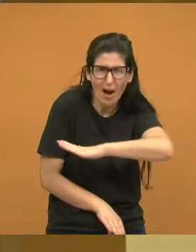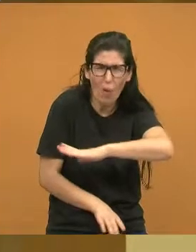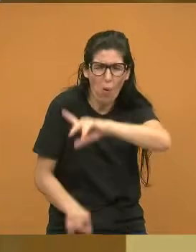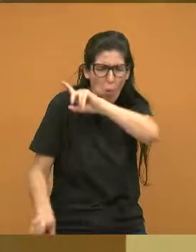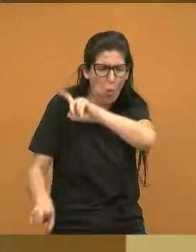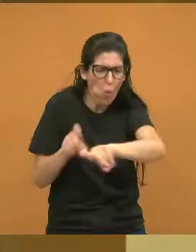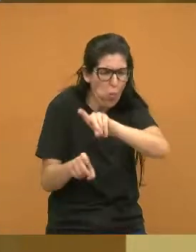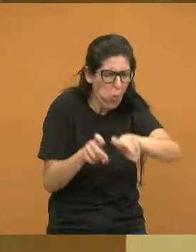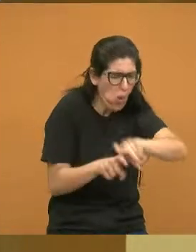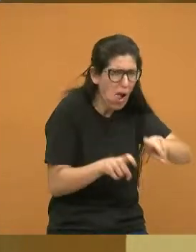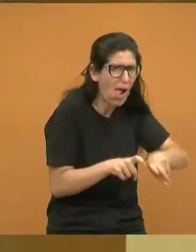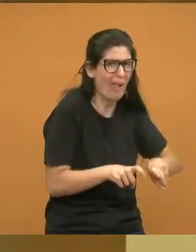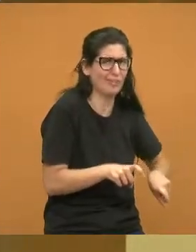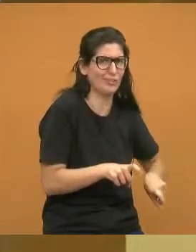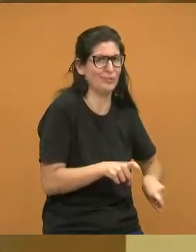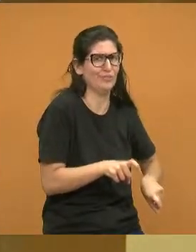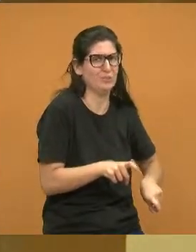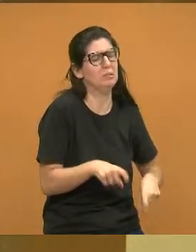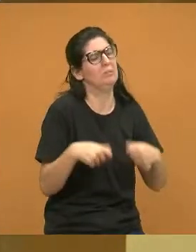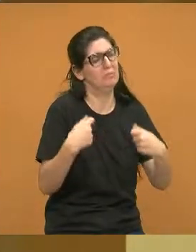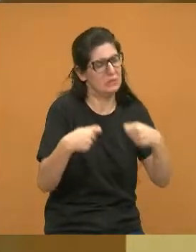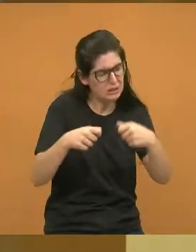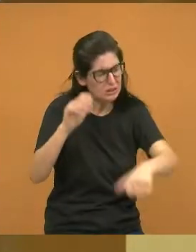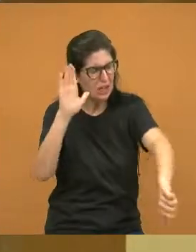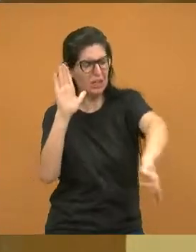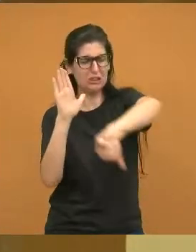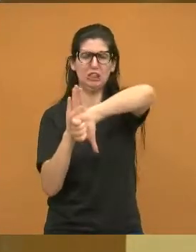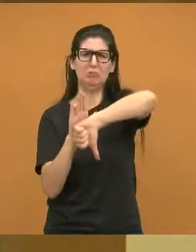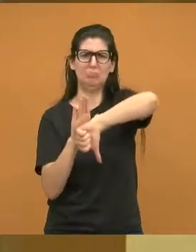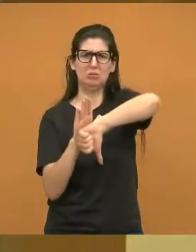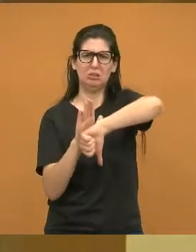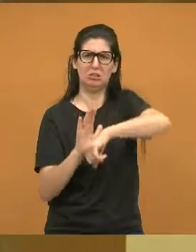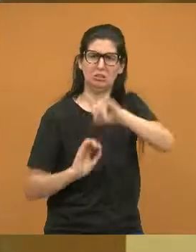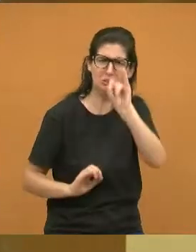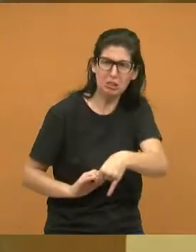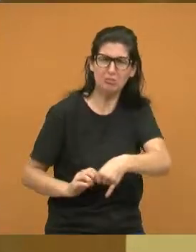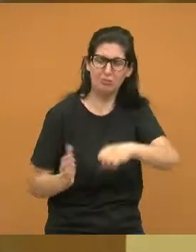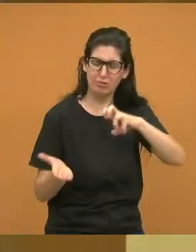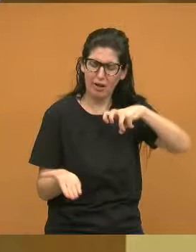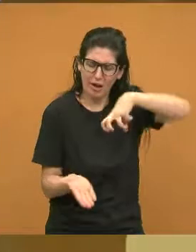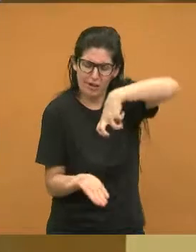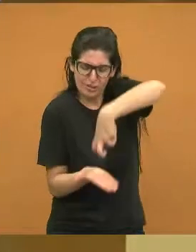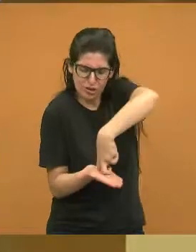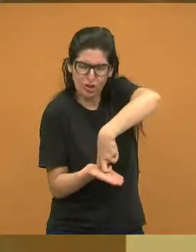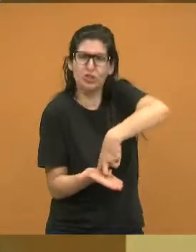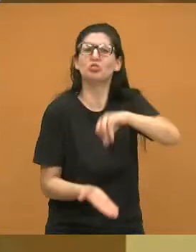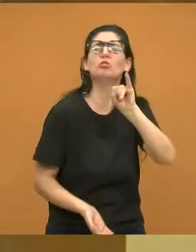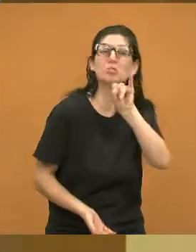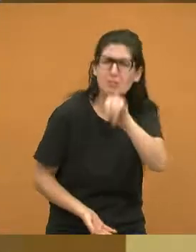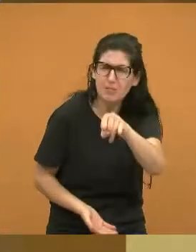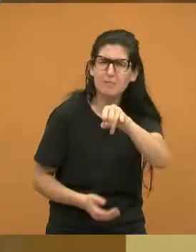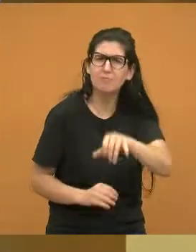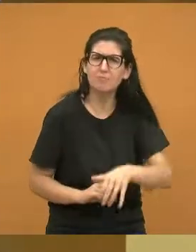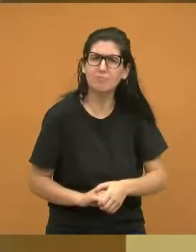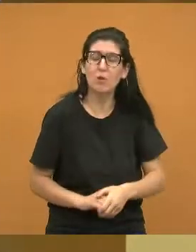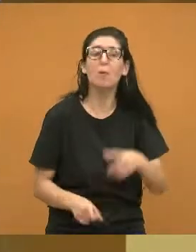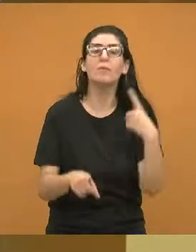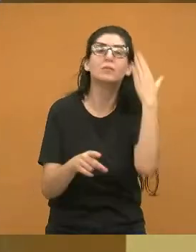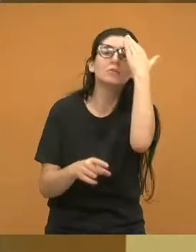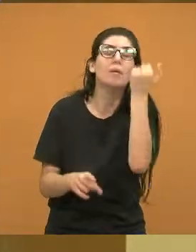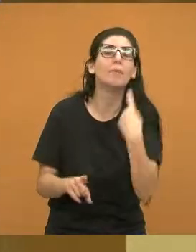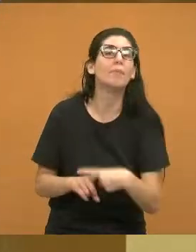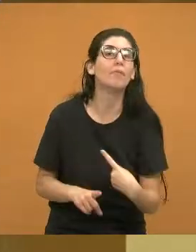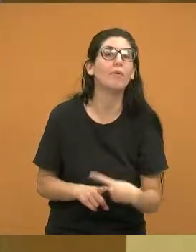abuso sexual infantil. Pena dura para quem comete esse tipo de crime. Sabe por quê? É